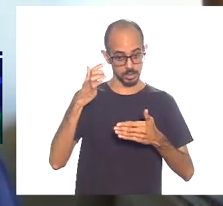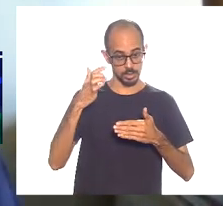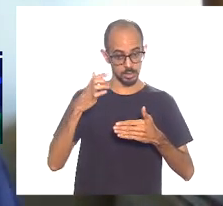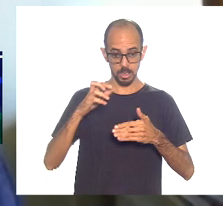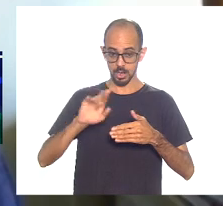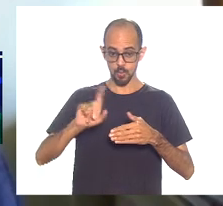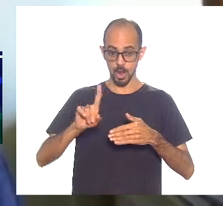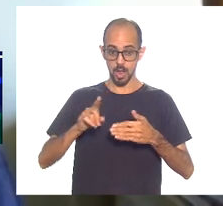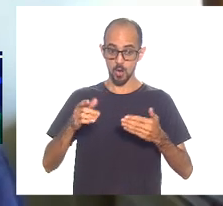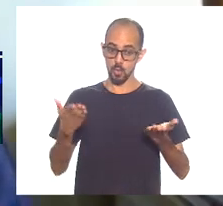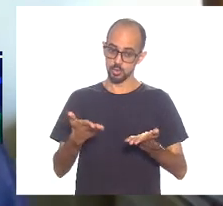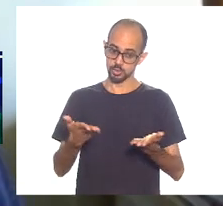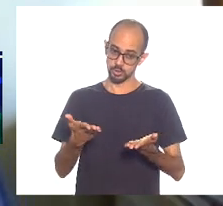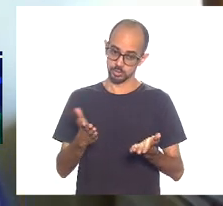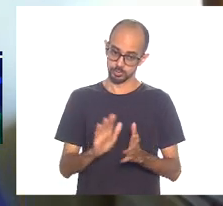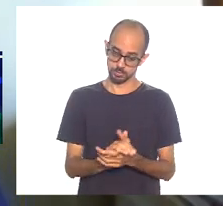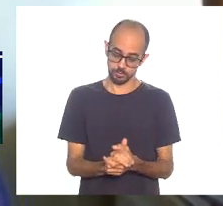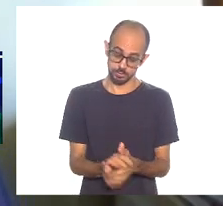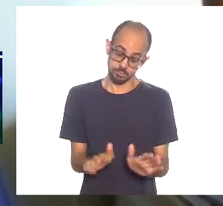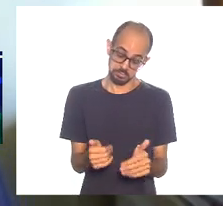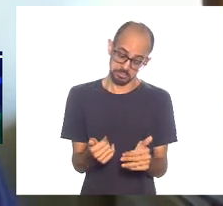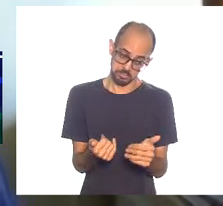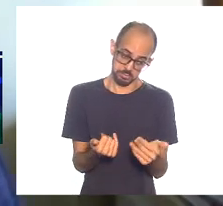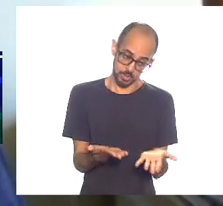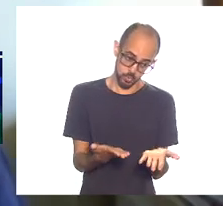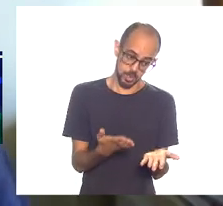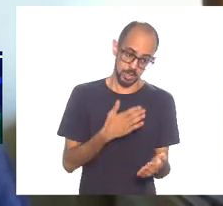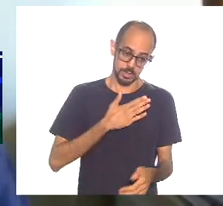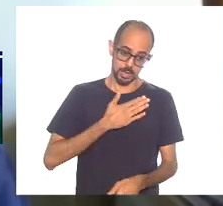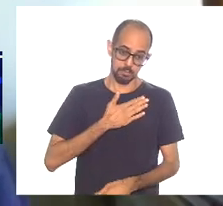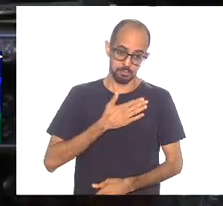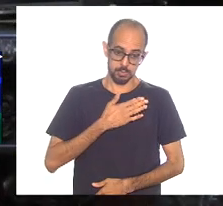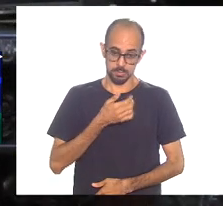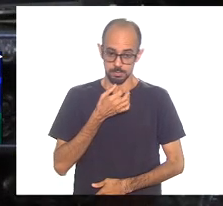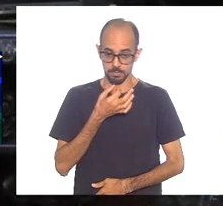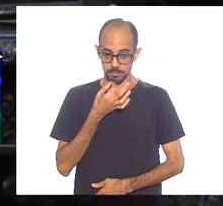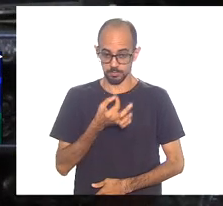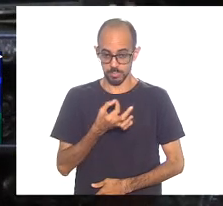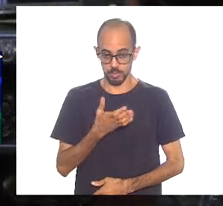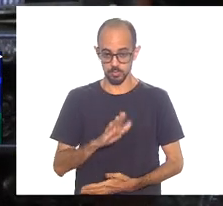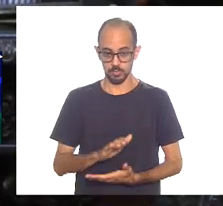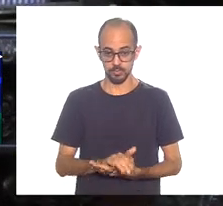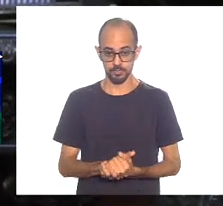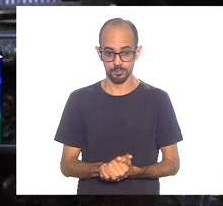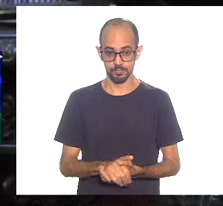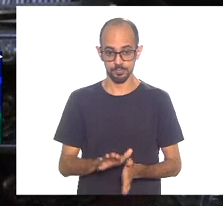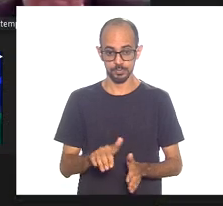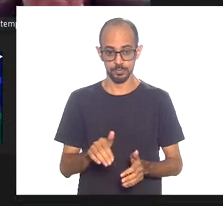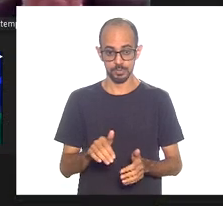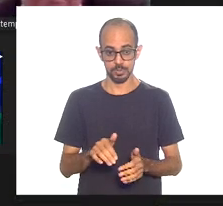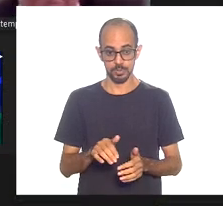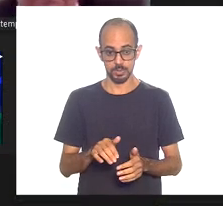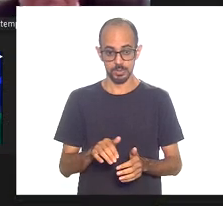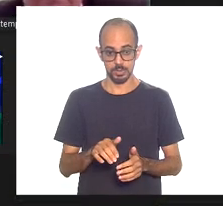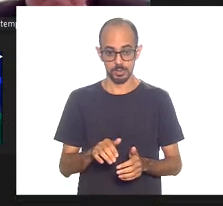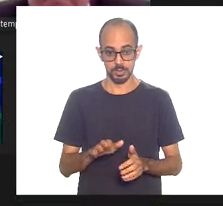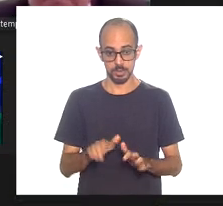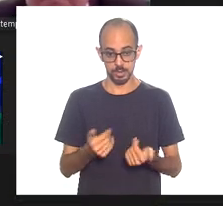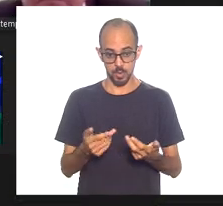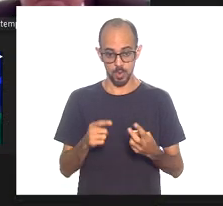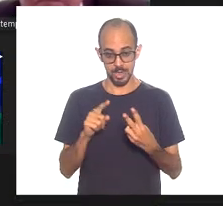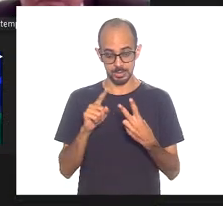dia de hoje eu vou ouvir o deputado waldeck e